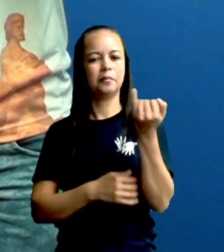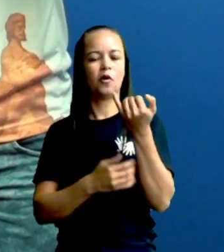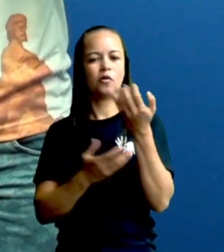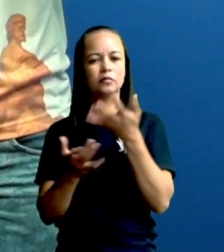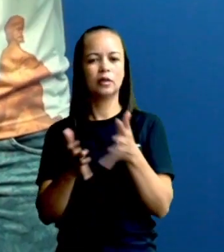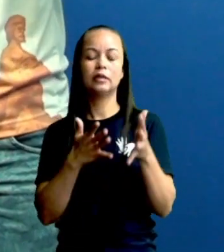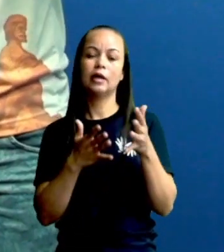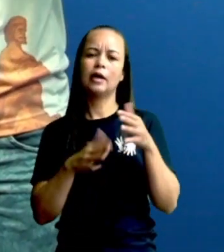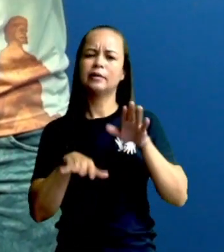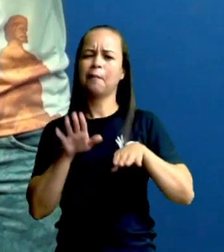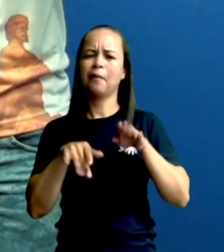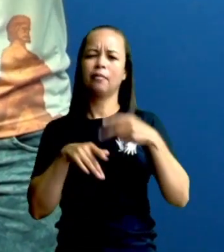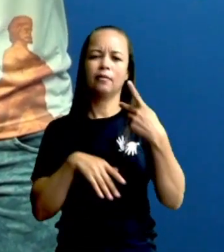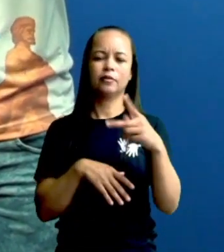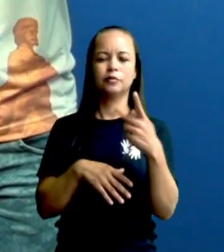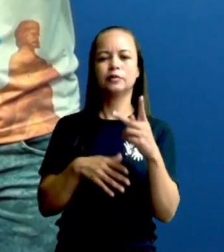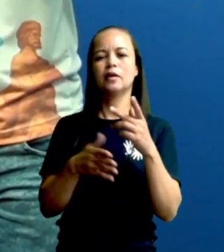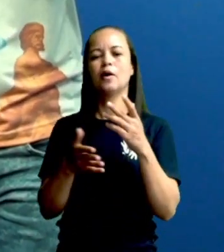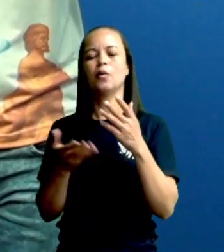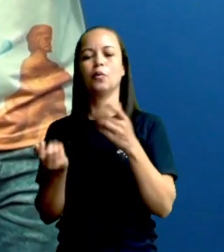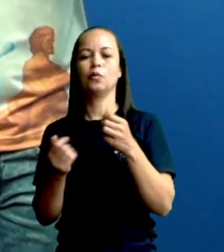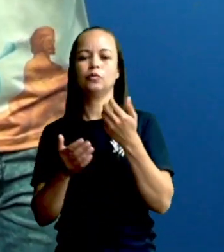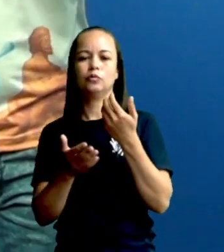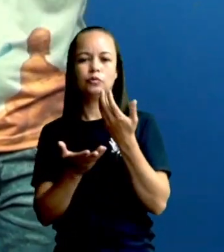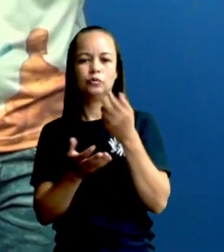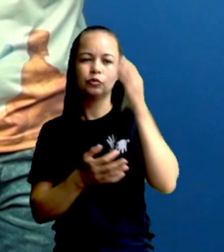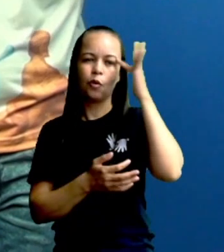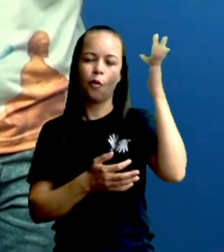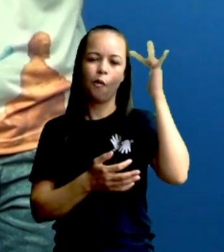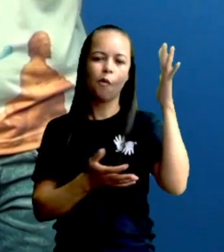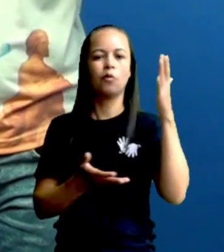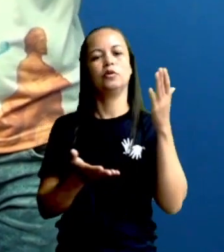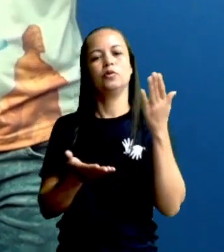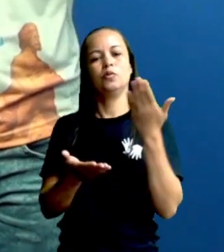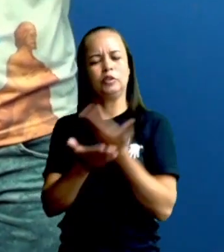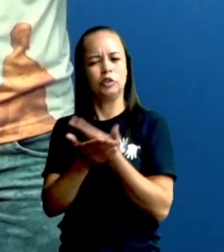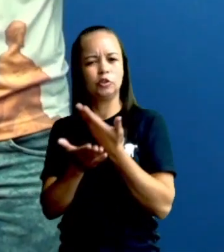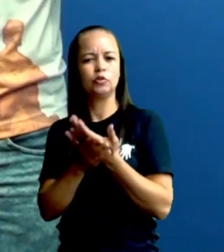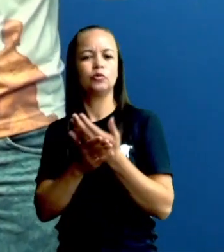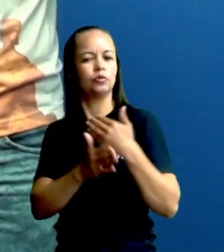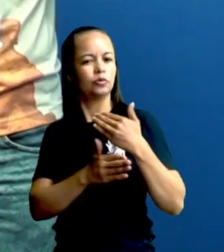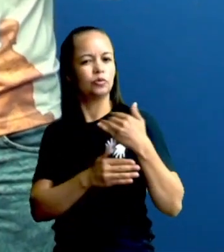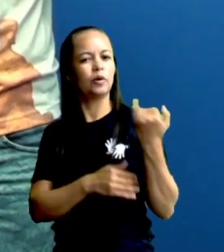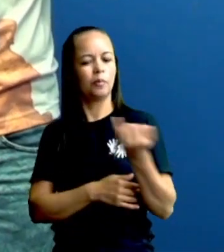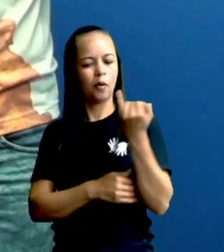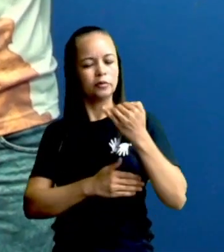Então, independente do seu sonho, os estudos aqui são um caminho para que você evolua. Então, a gente